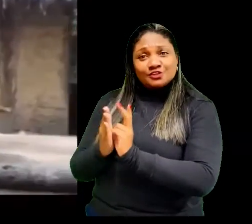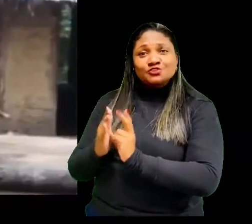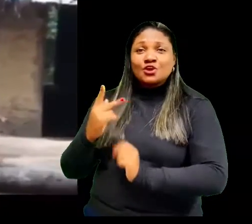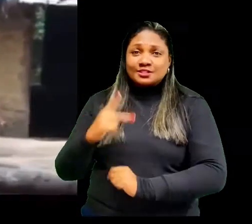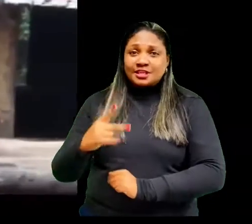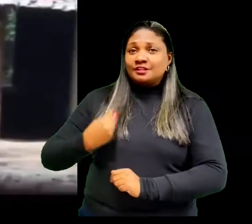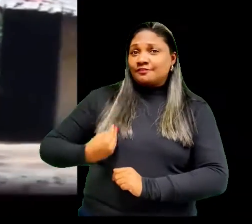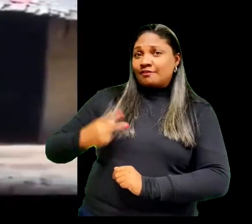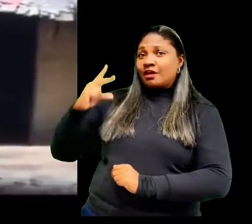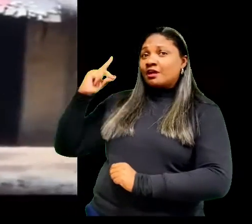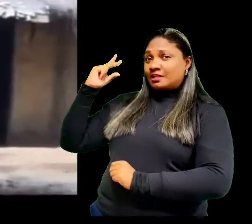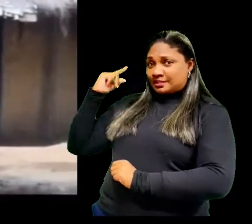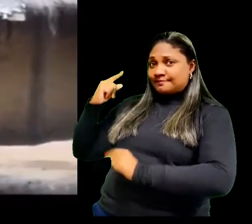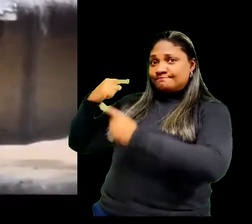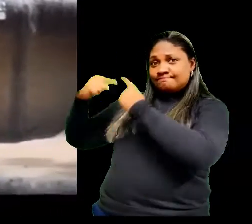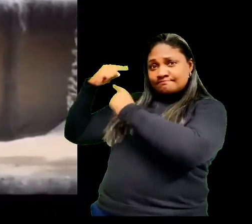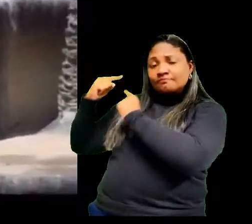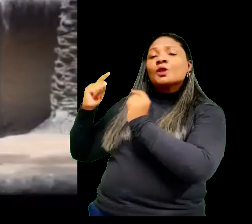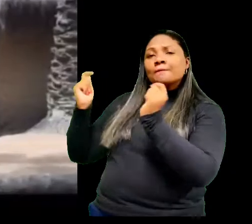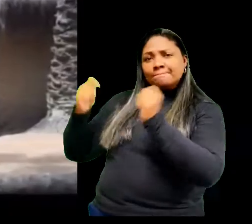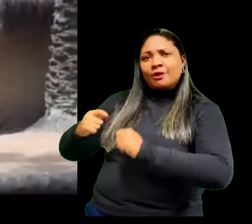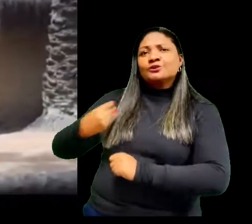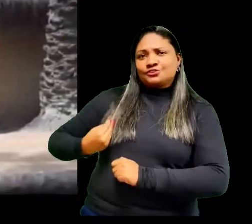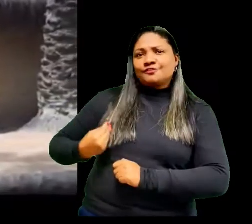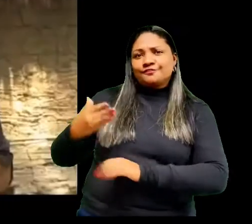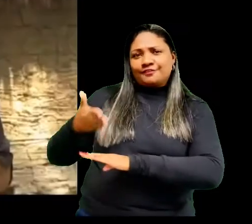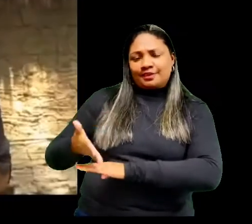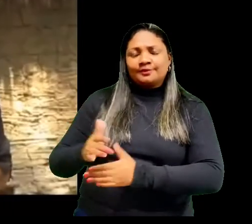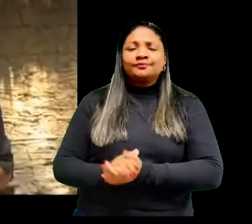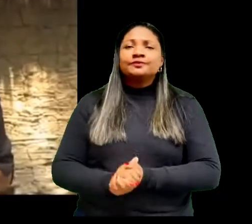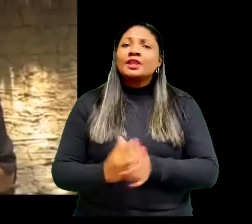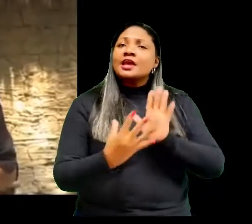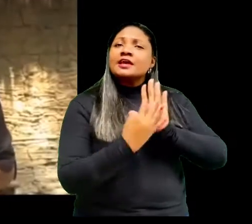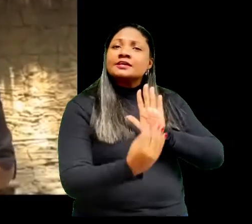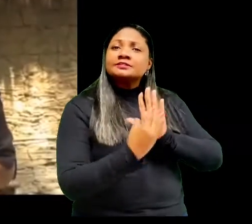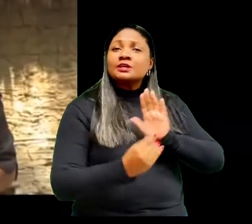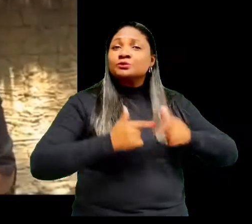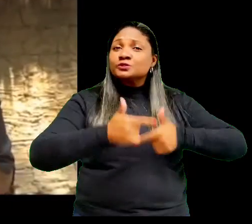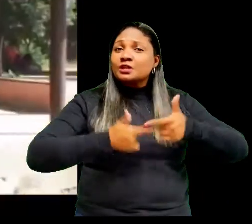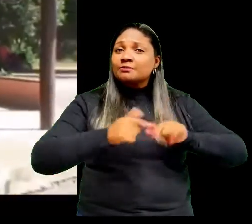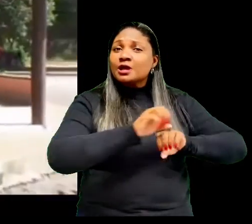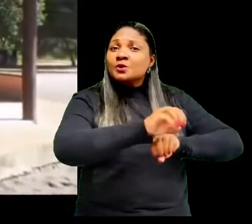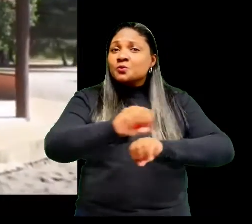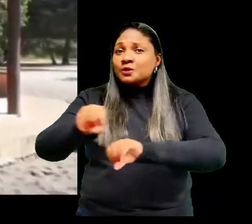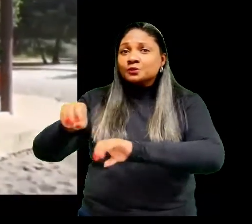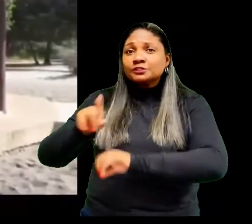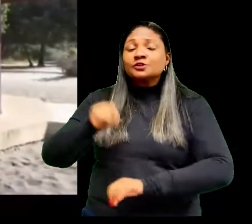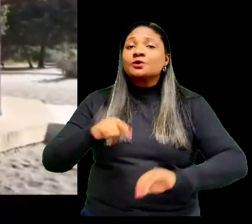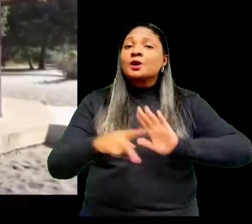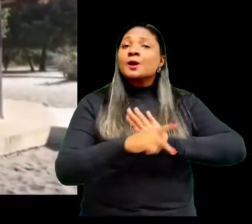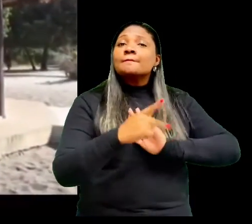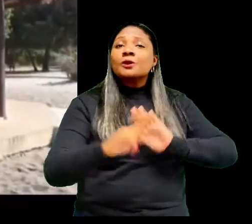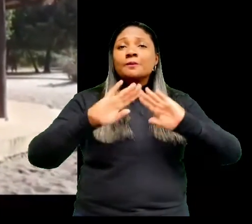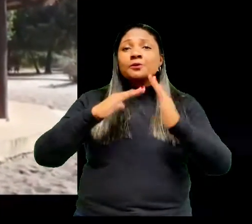dessa terra, podem fazer uso do lugar. Um bom exemplo de um trabalho de educação bem-sucedido que é